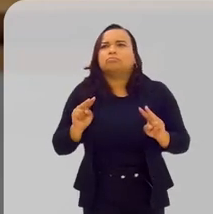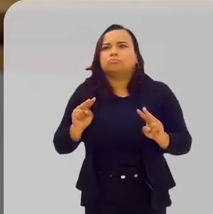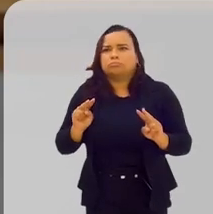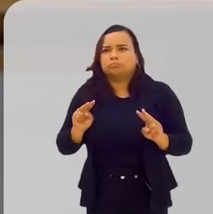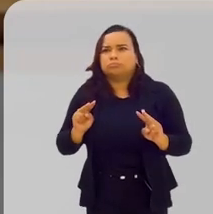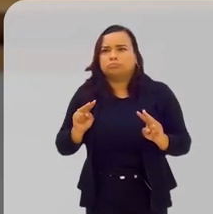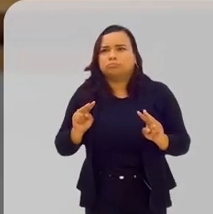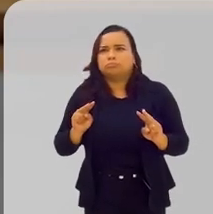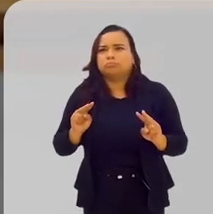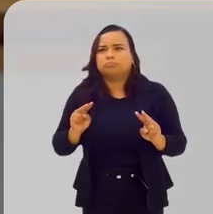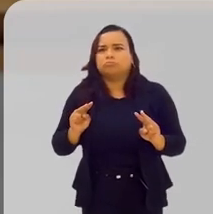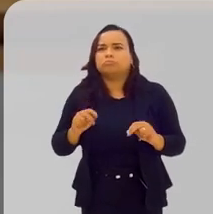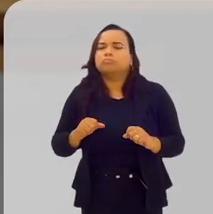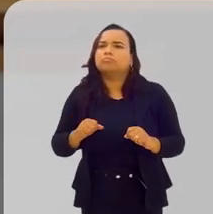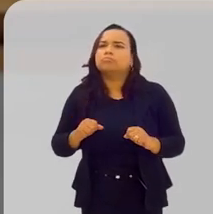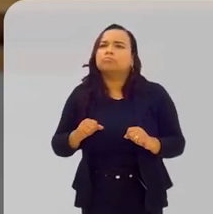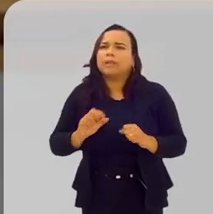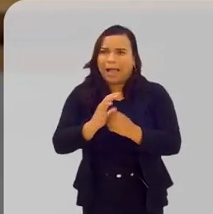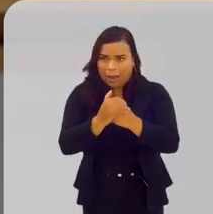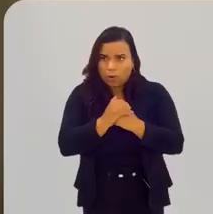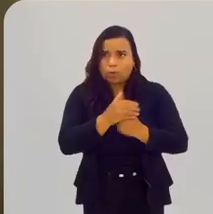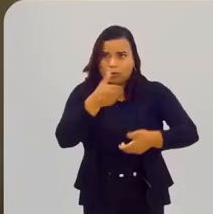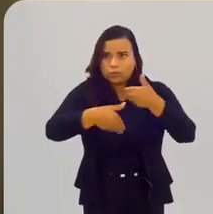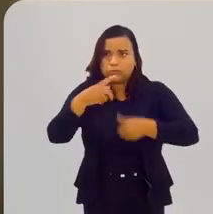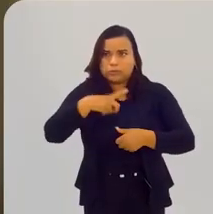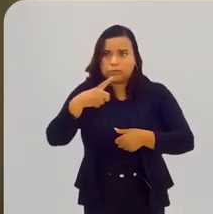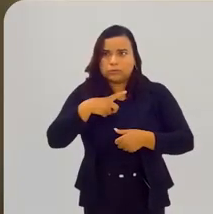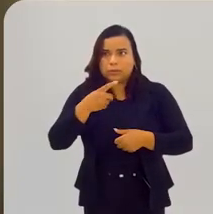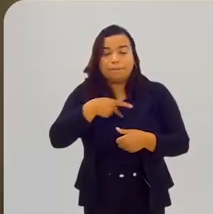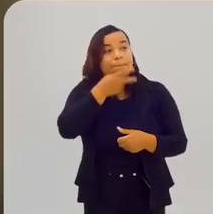ele te acolheu nesse momento